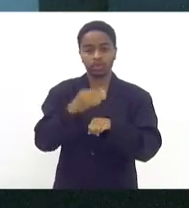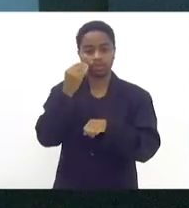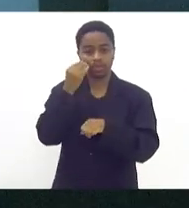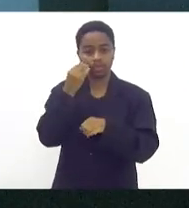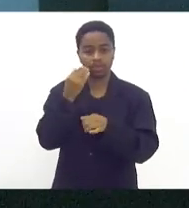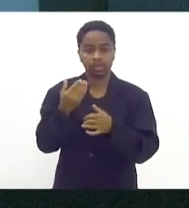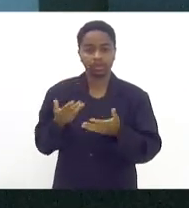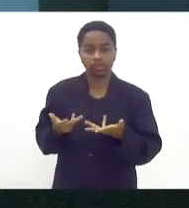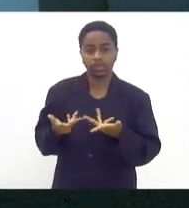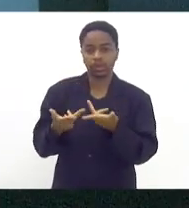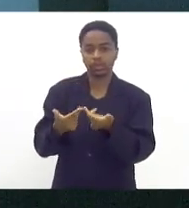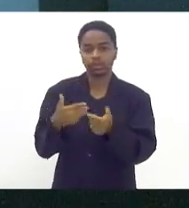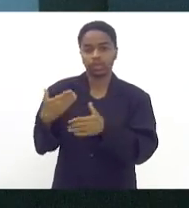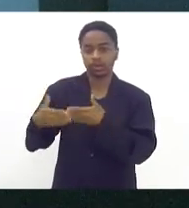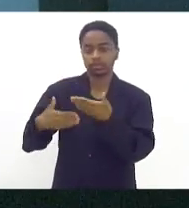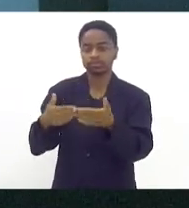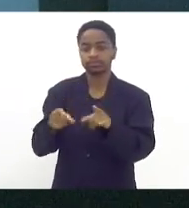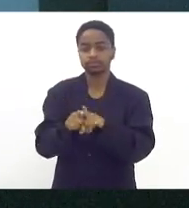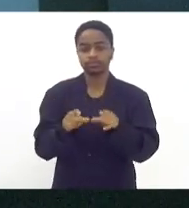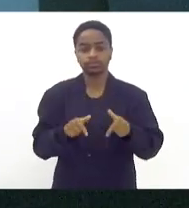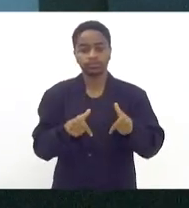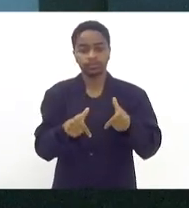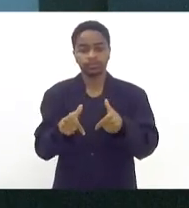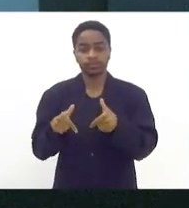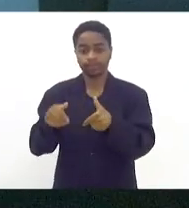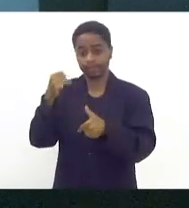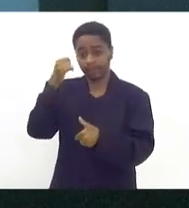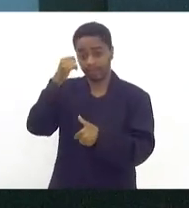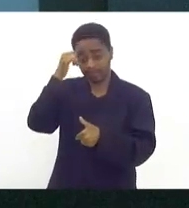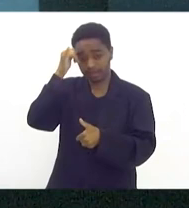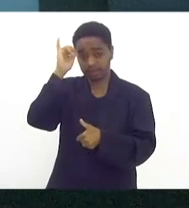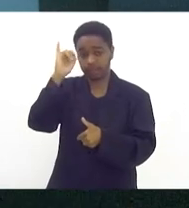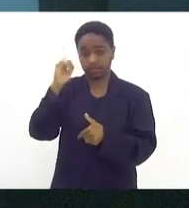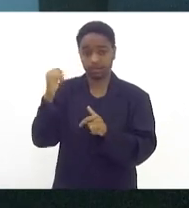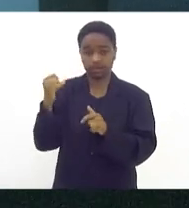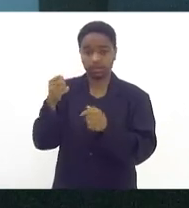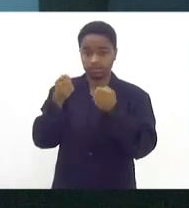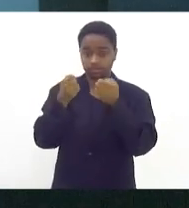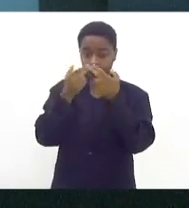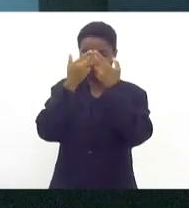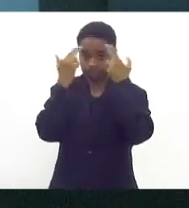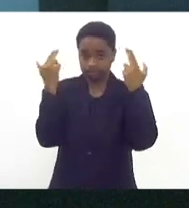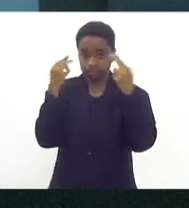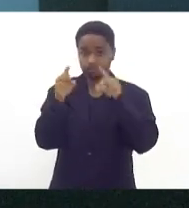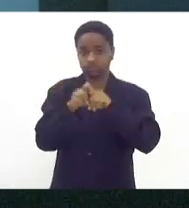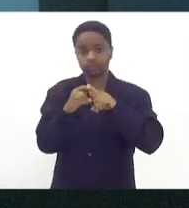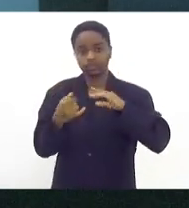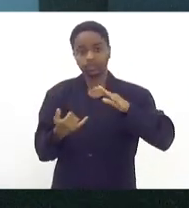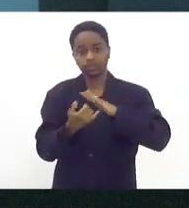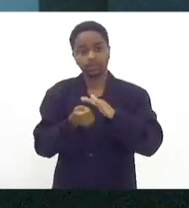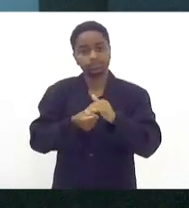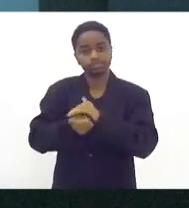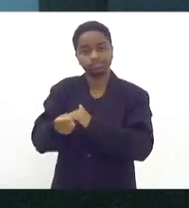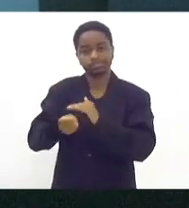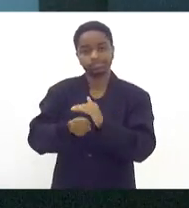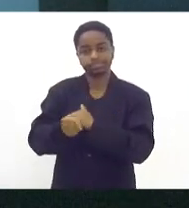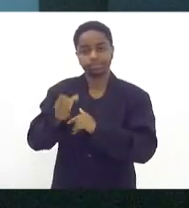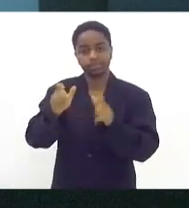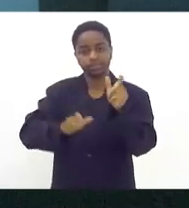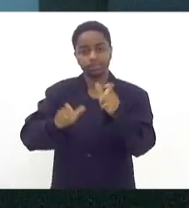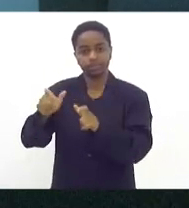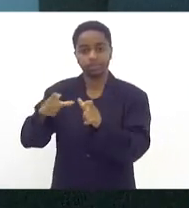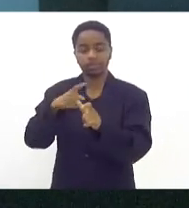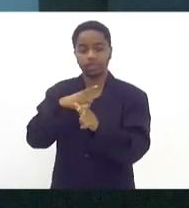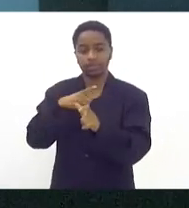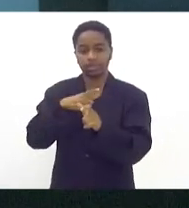adoção de medidas que evitem a estigmatização e a institucionalização dos portadores de